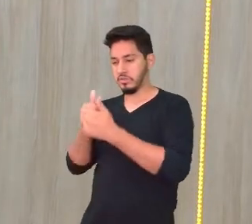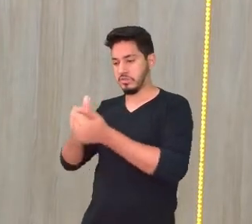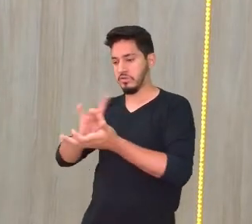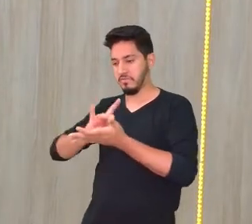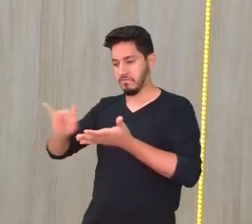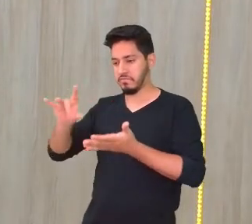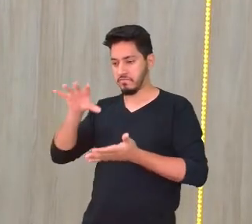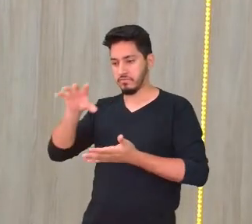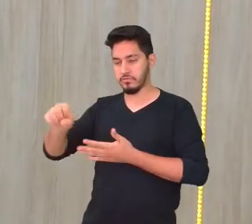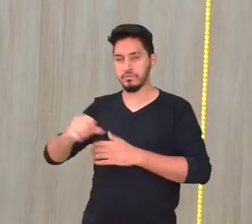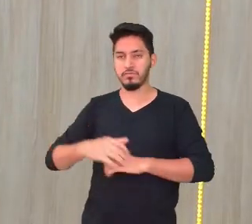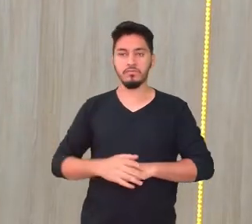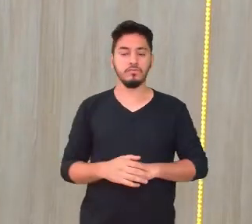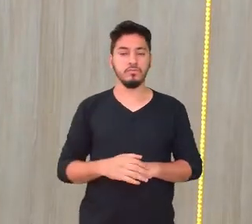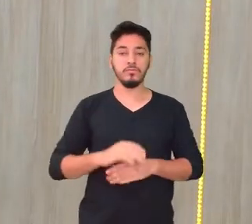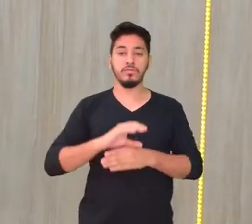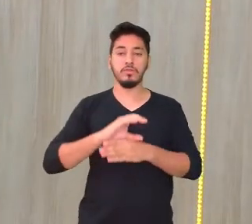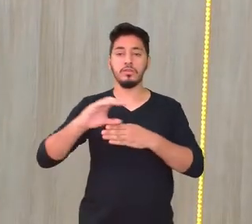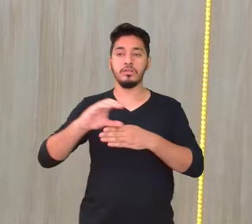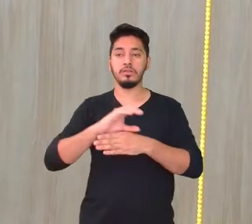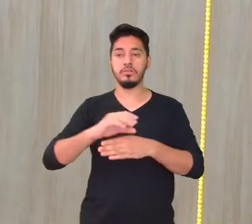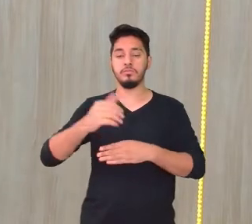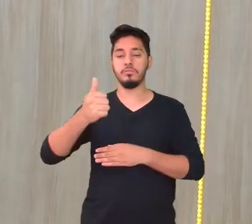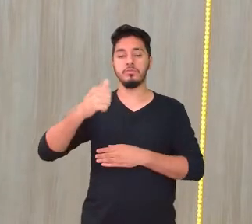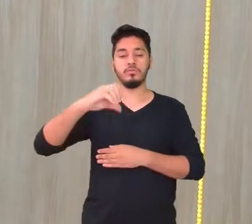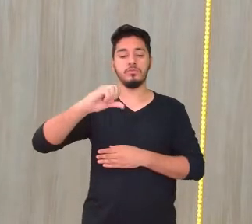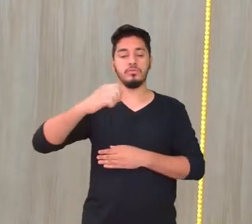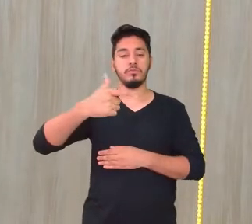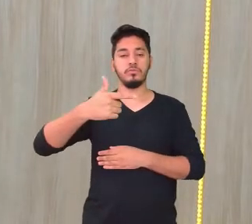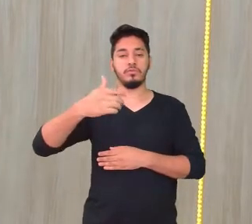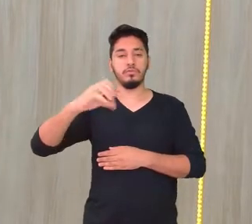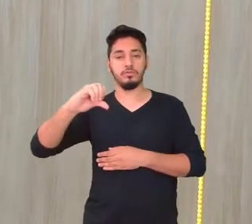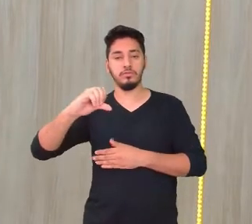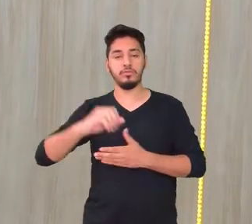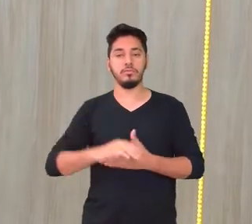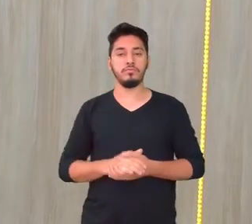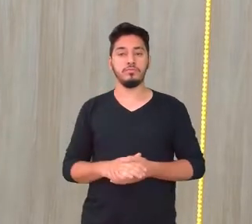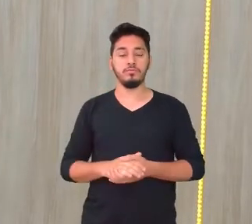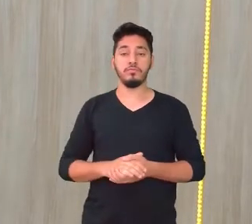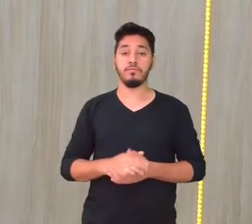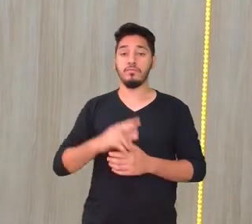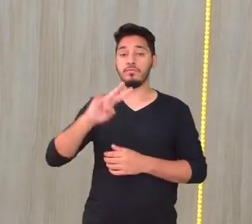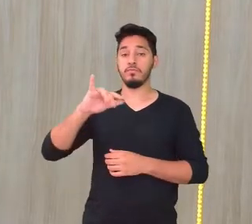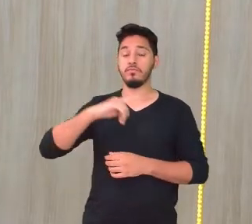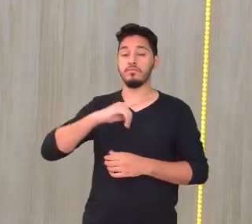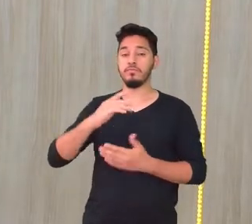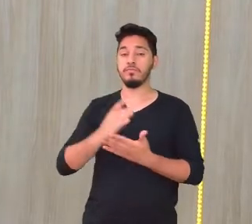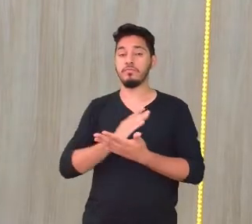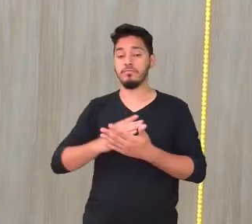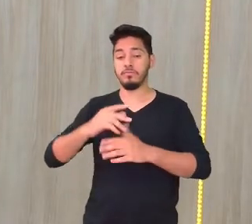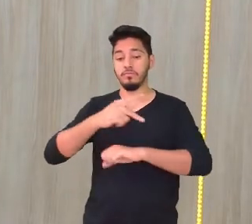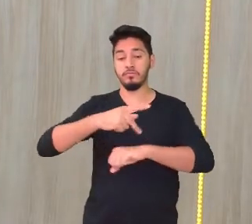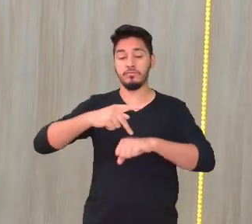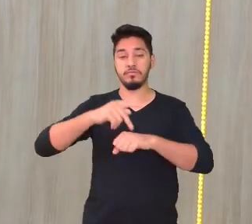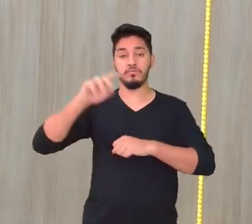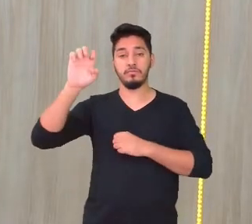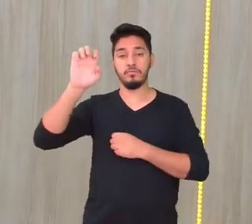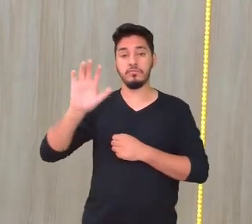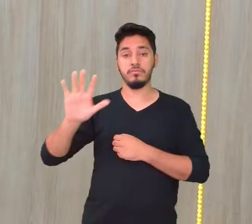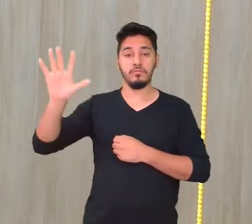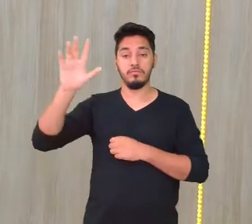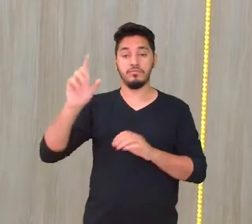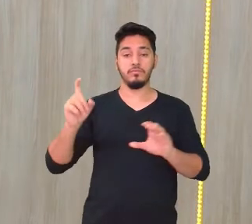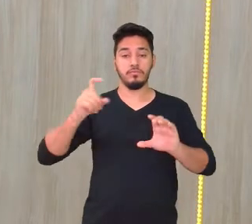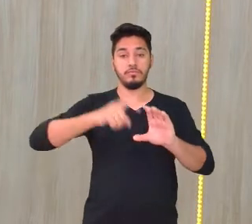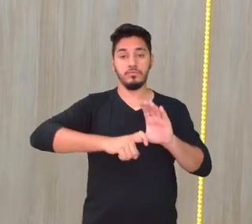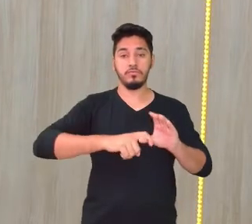de 1929, que vai levar, por tabela, né, esses países da Europa que dependiam